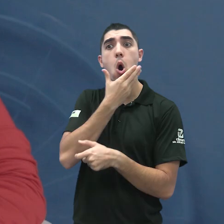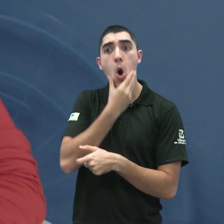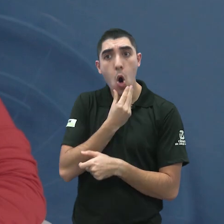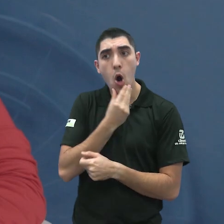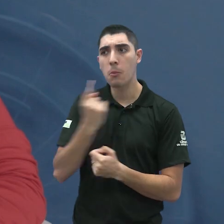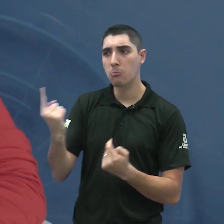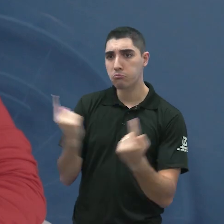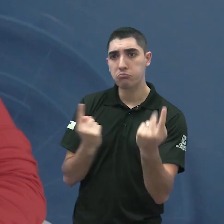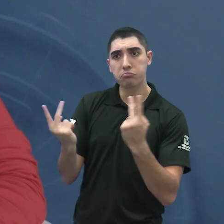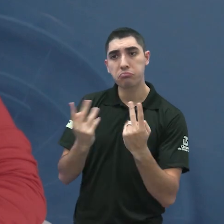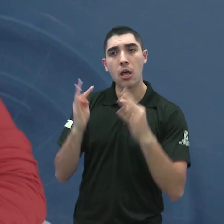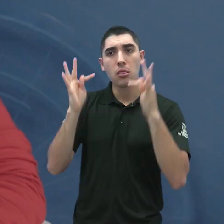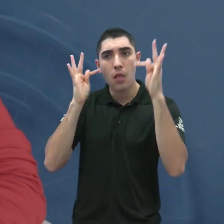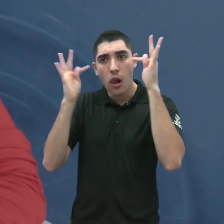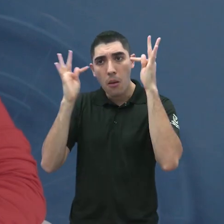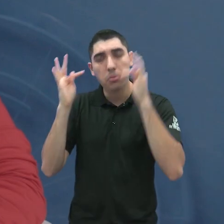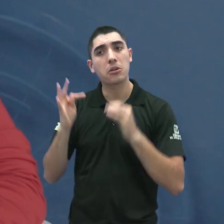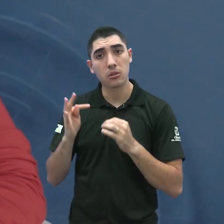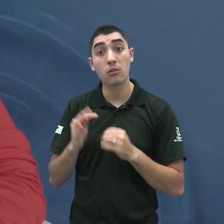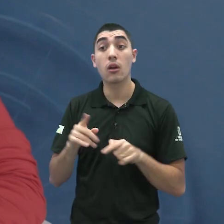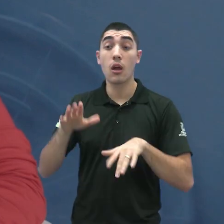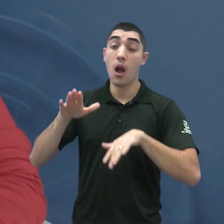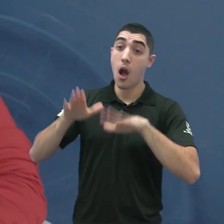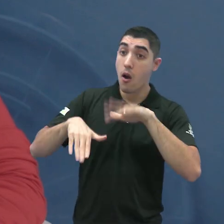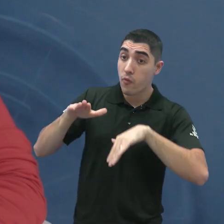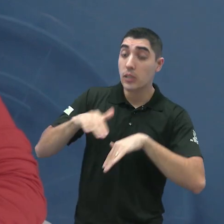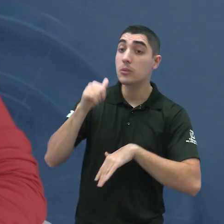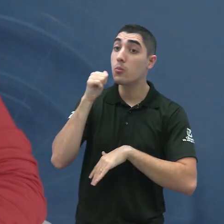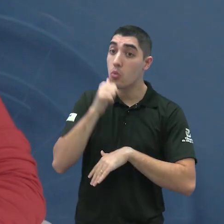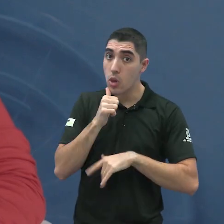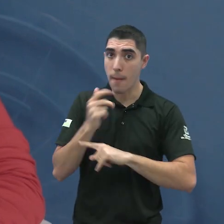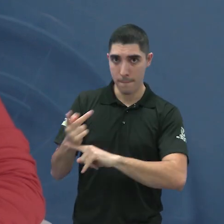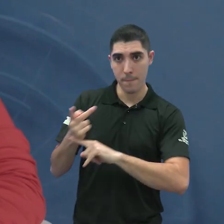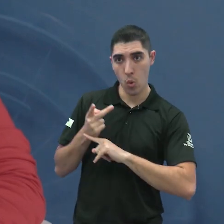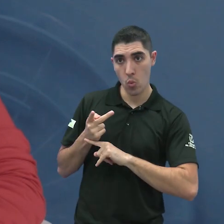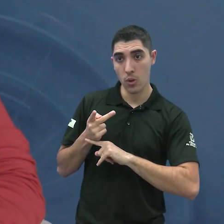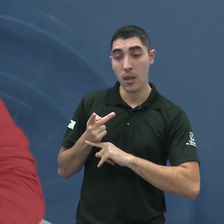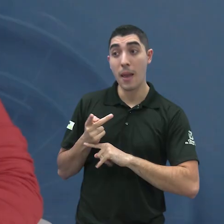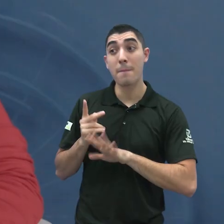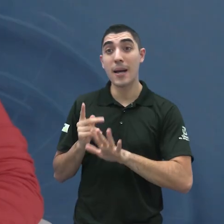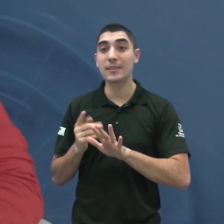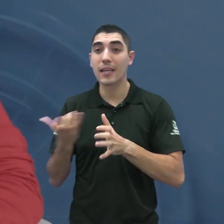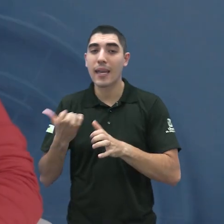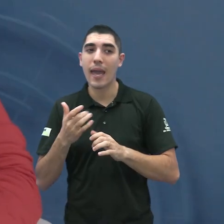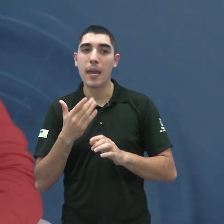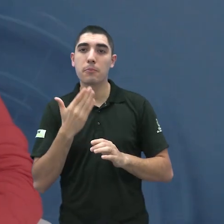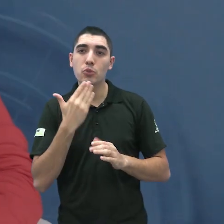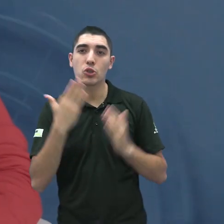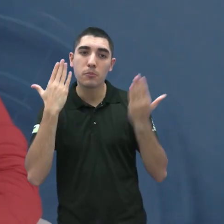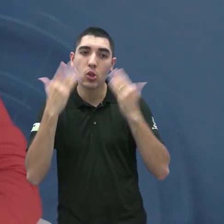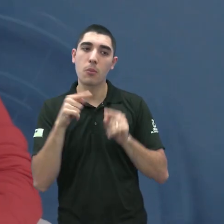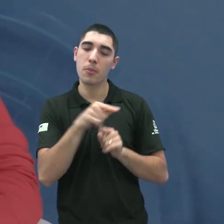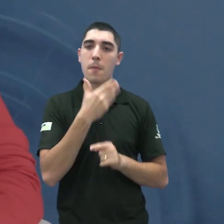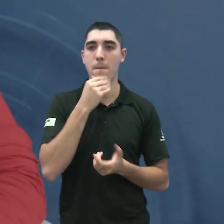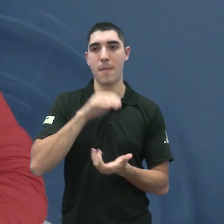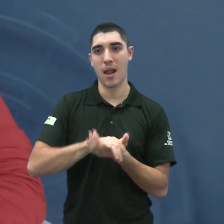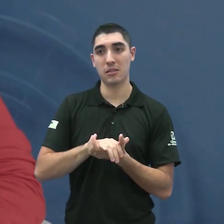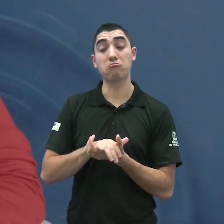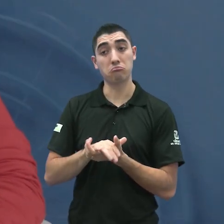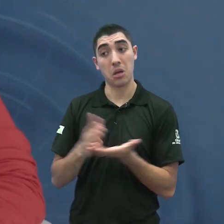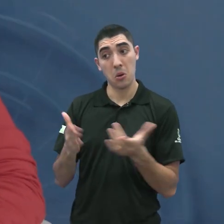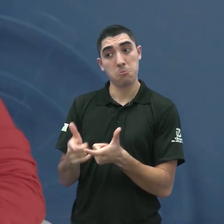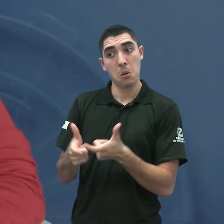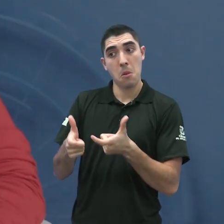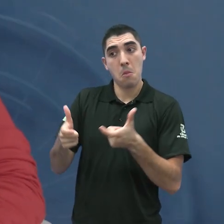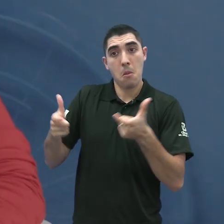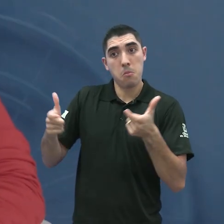muito grande com os homens procurando terapia. E às vezes mulheres me procuram, mas é para o marido. Uhum.